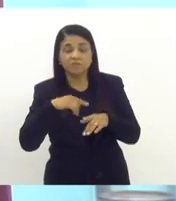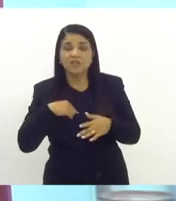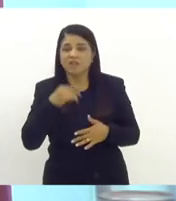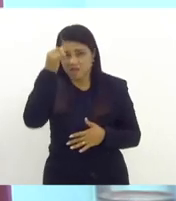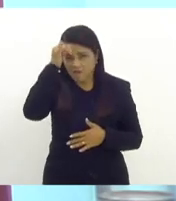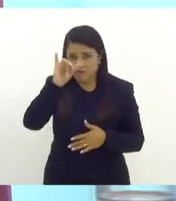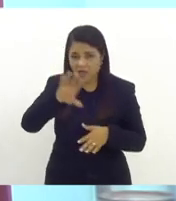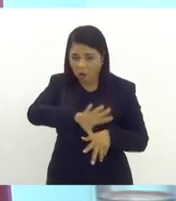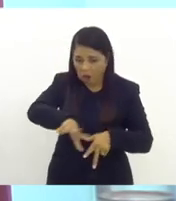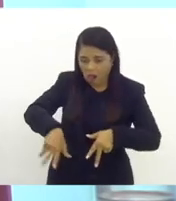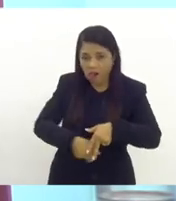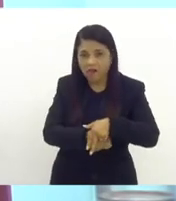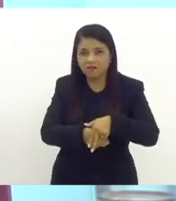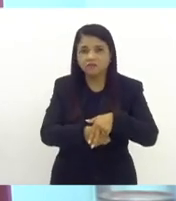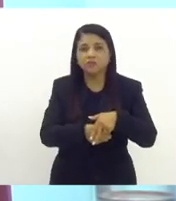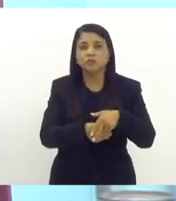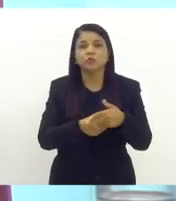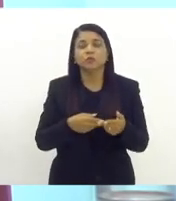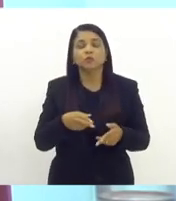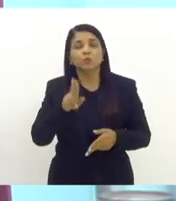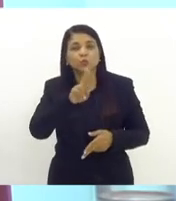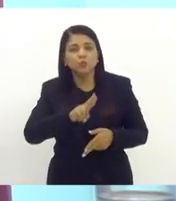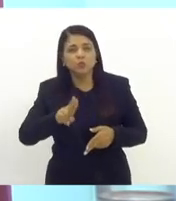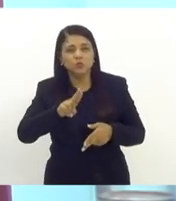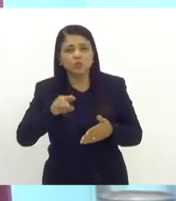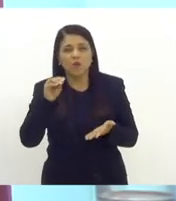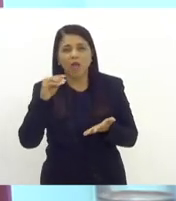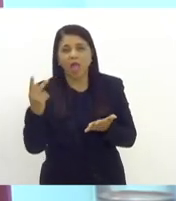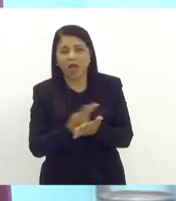fraudes e o mau uso dos recursos públicos